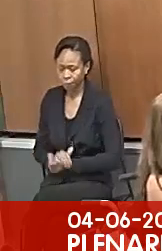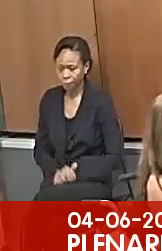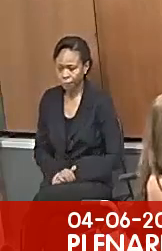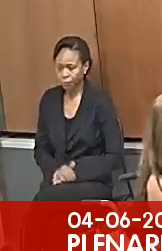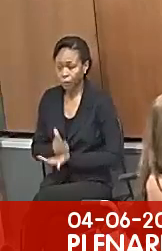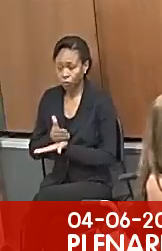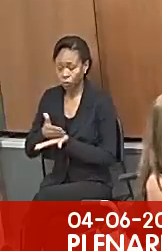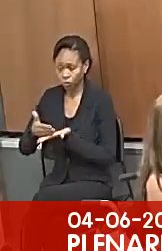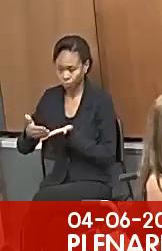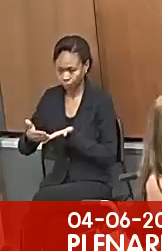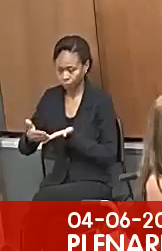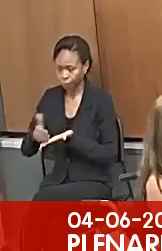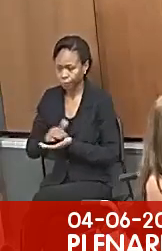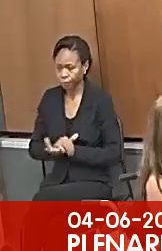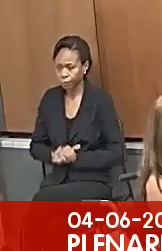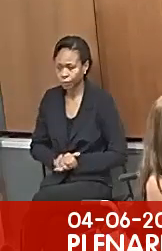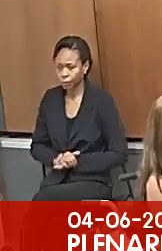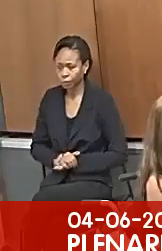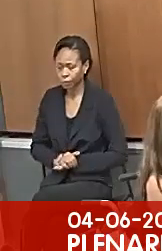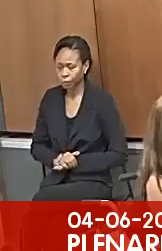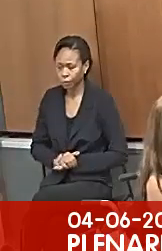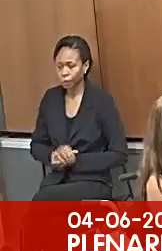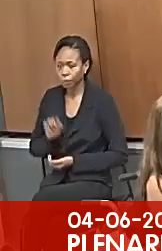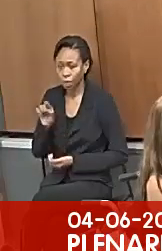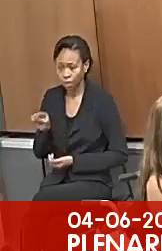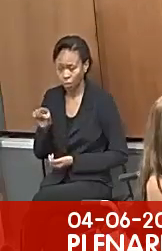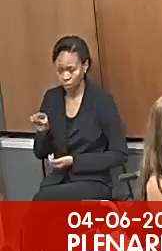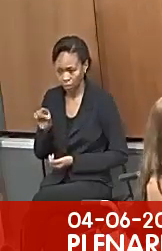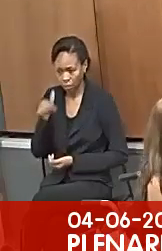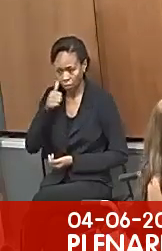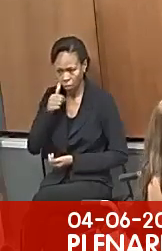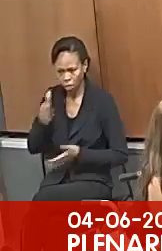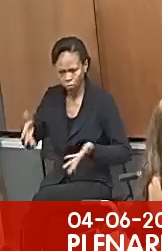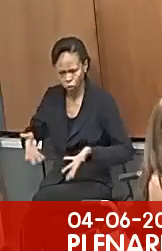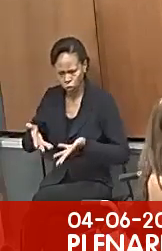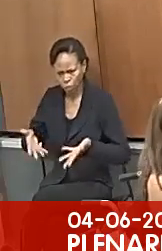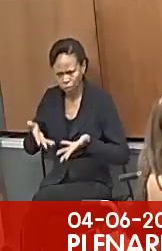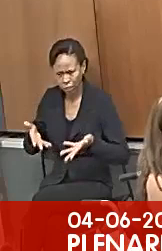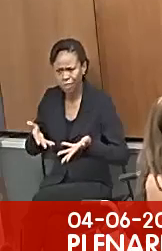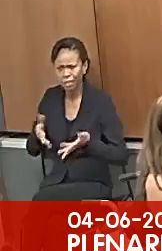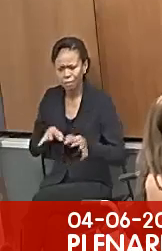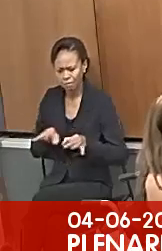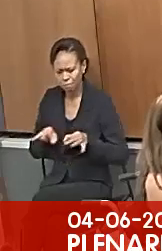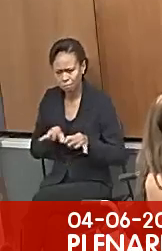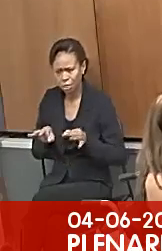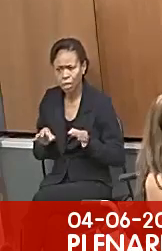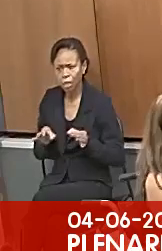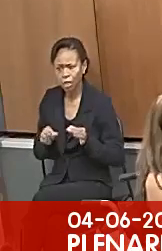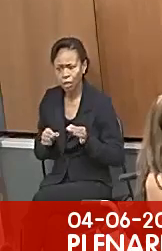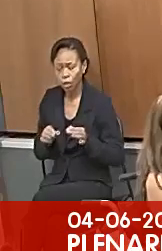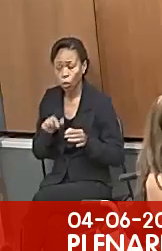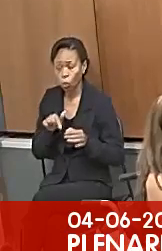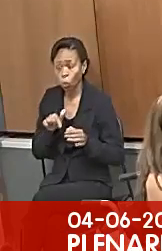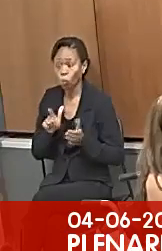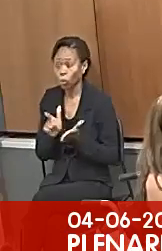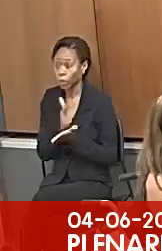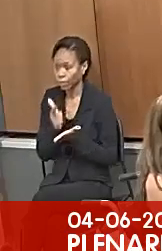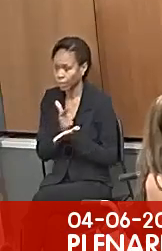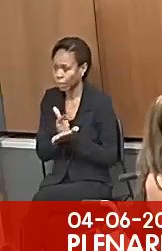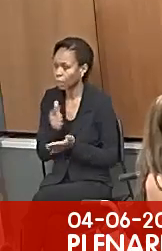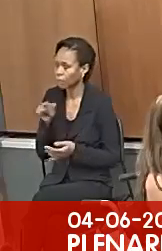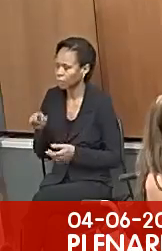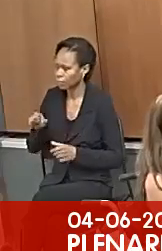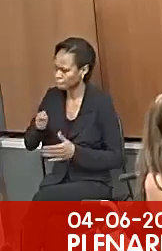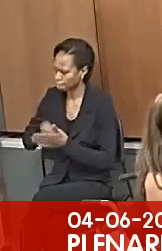vamos começando aqui por ela, que é uma das grandes incentivadoras desse livro, que tem sido uma guerreira, como